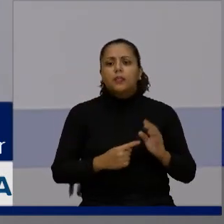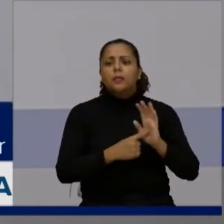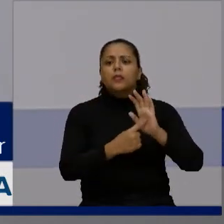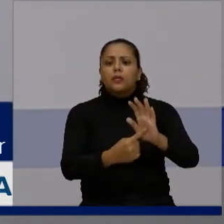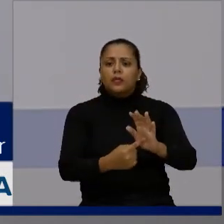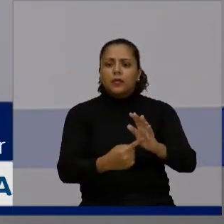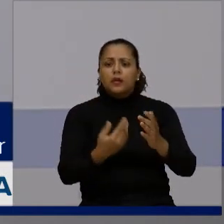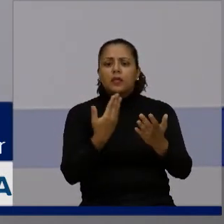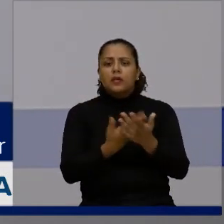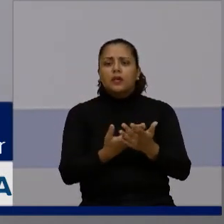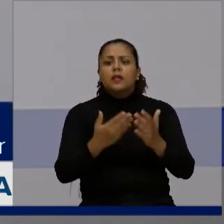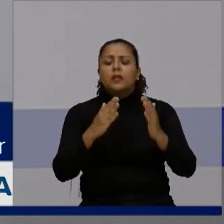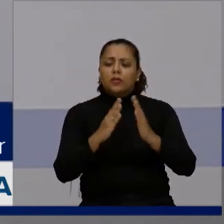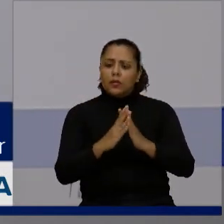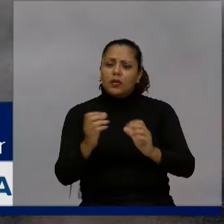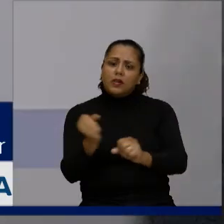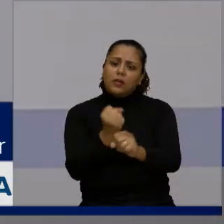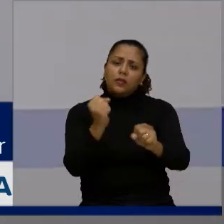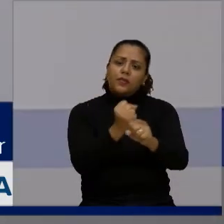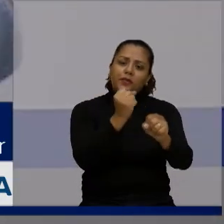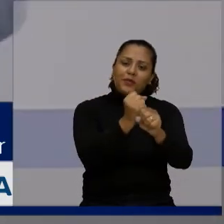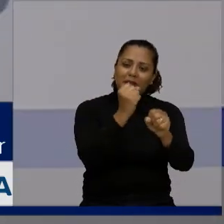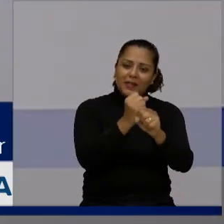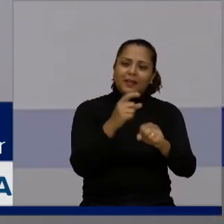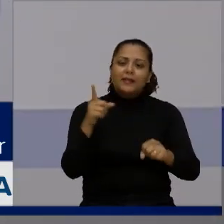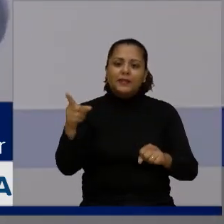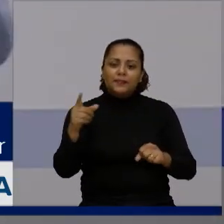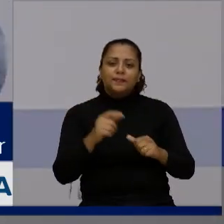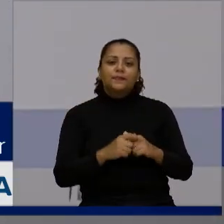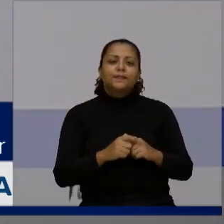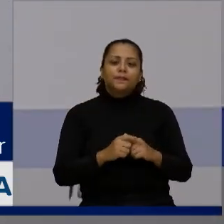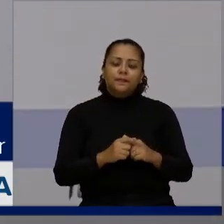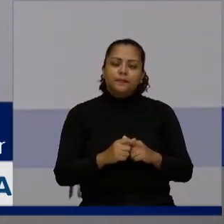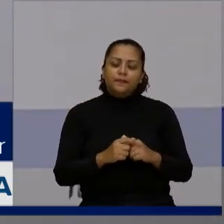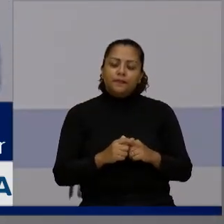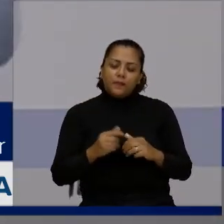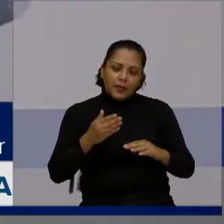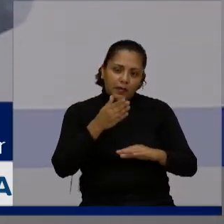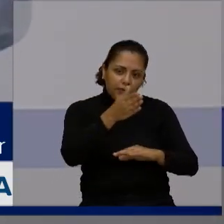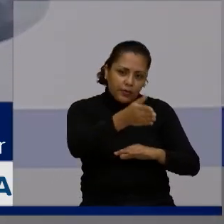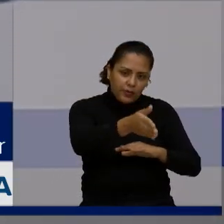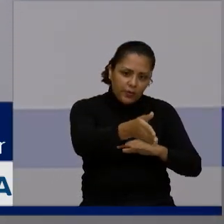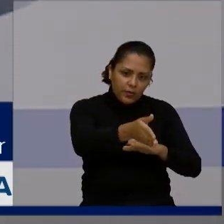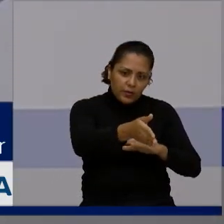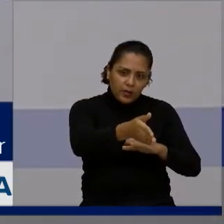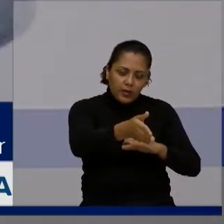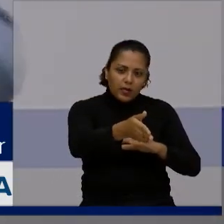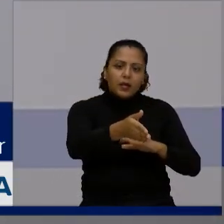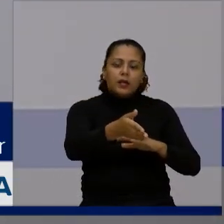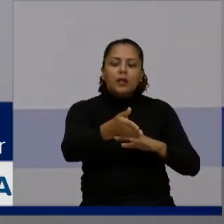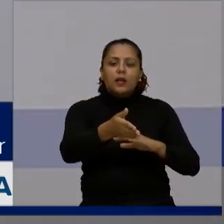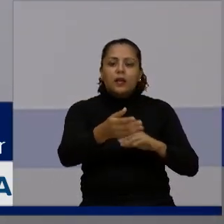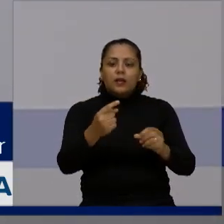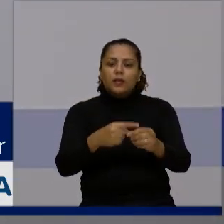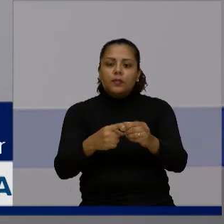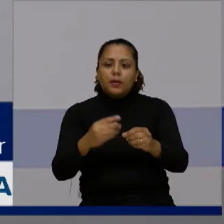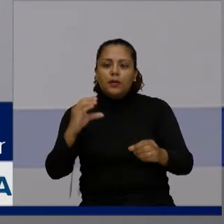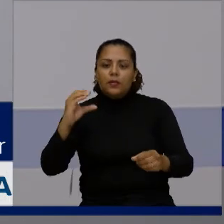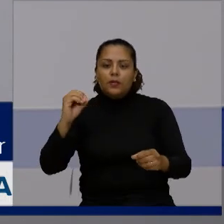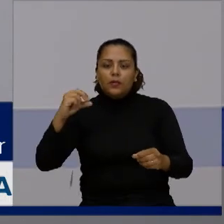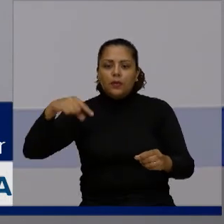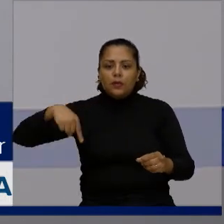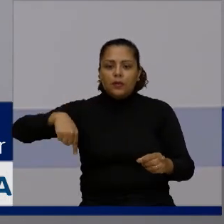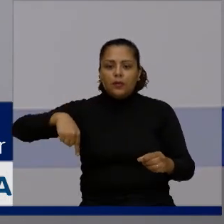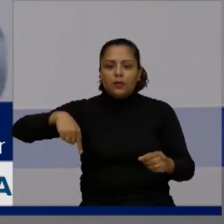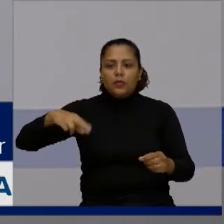escola belíssima que está sendo construída ali, na chegada, na entrada do Coqueiro, indo para